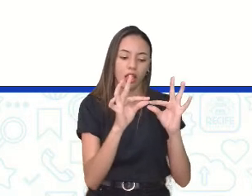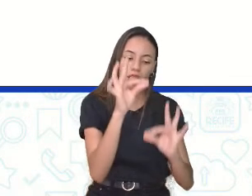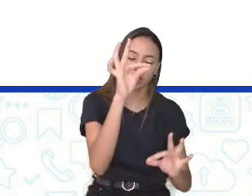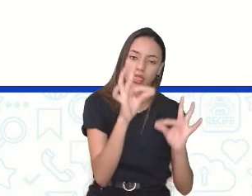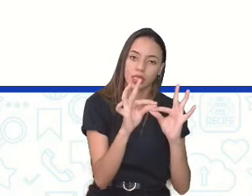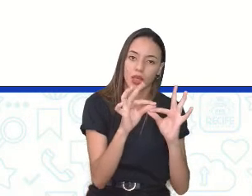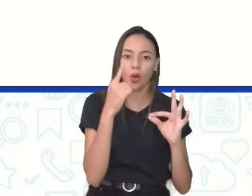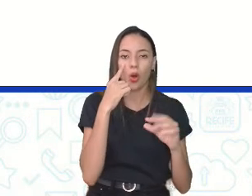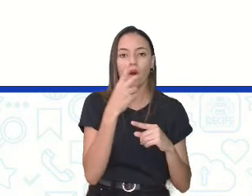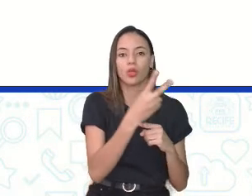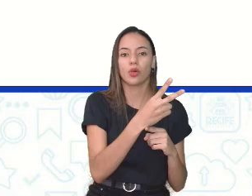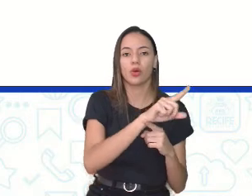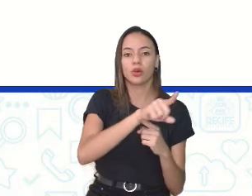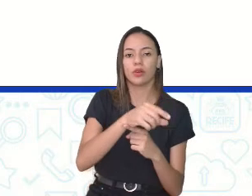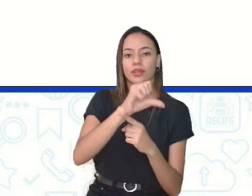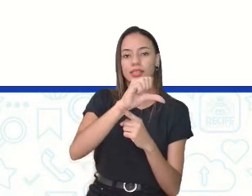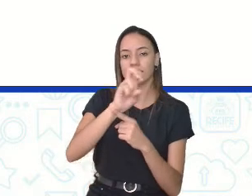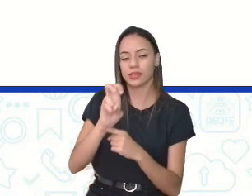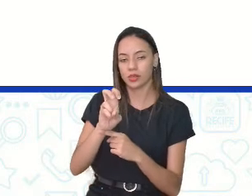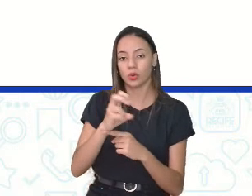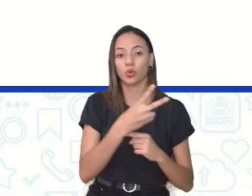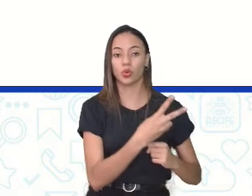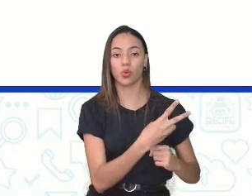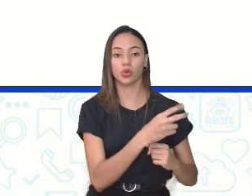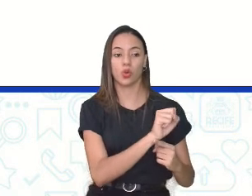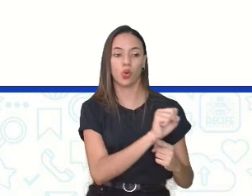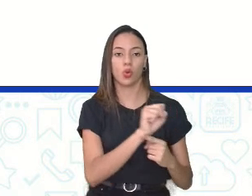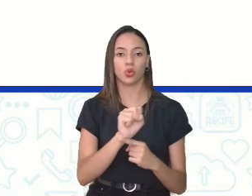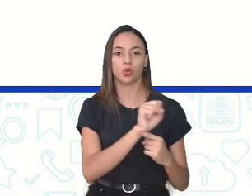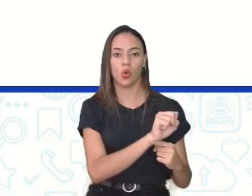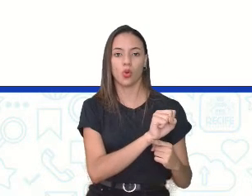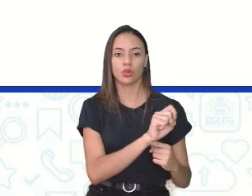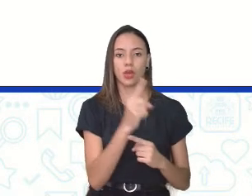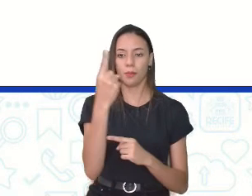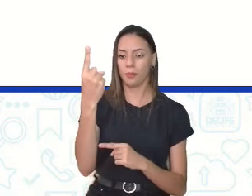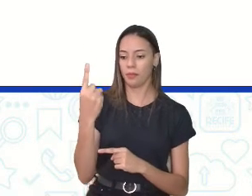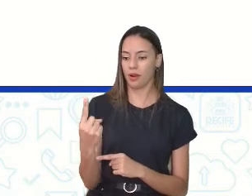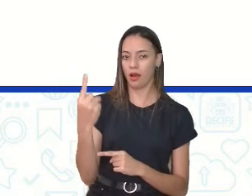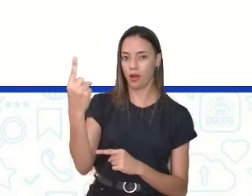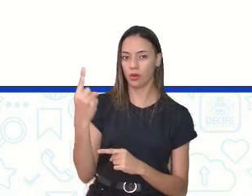2,95, 2,82, 2,84 para 1. Então,